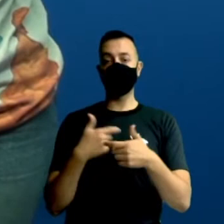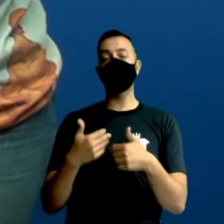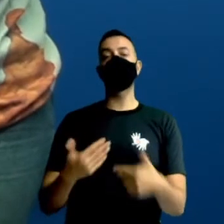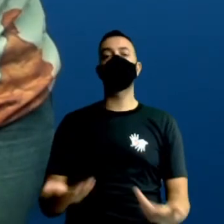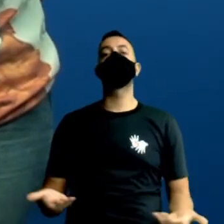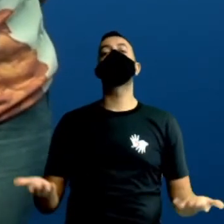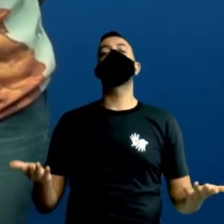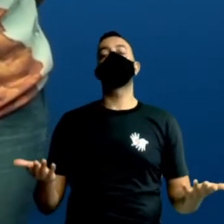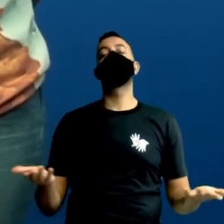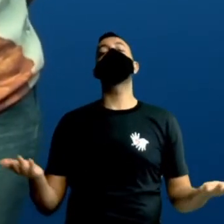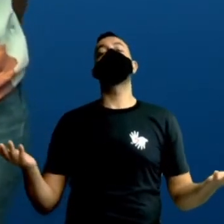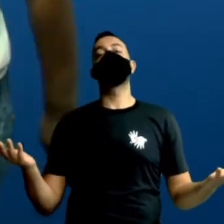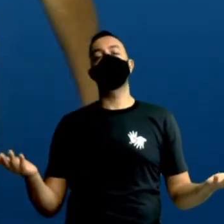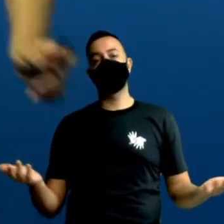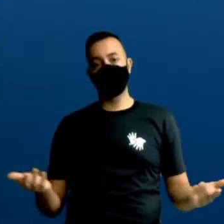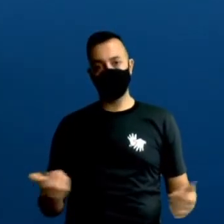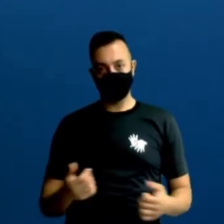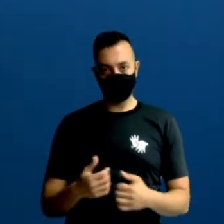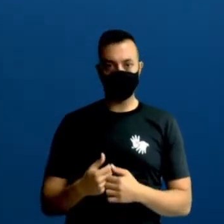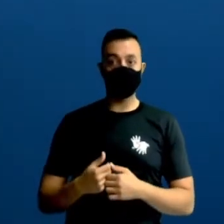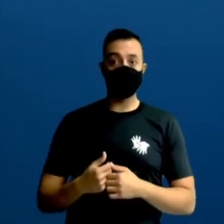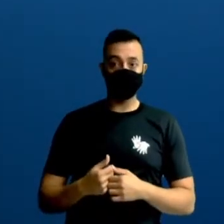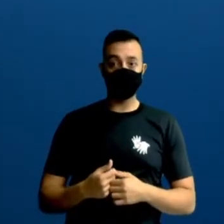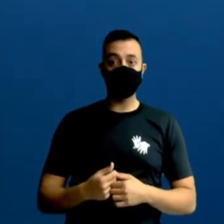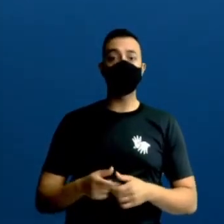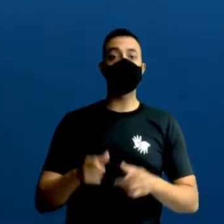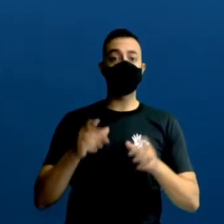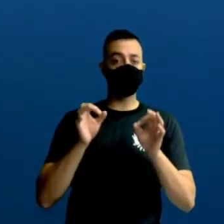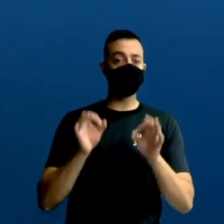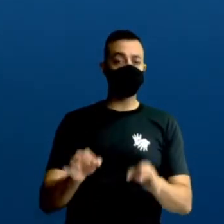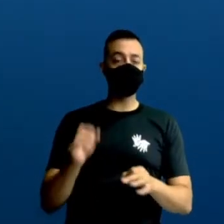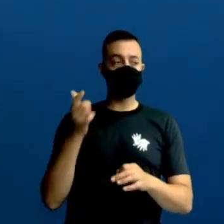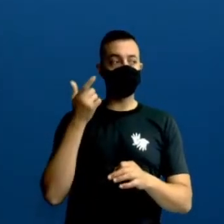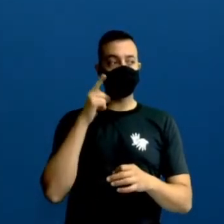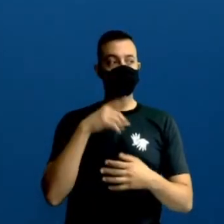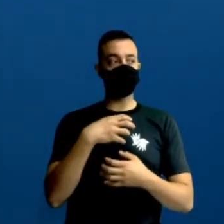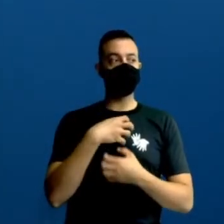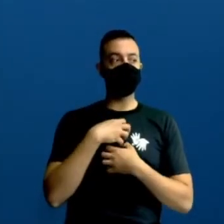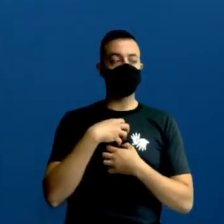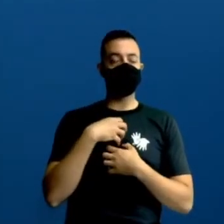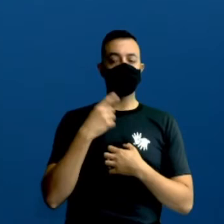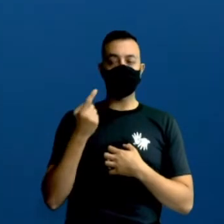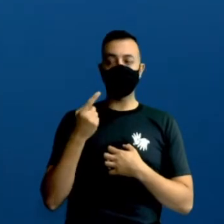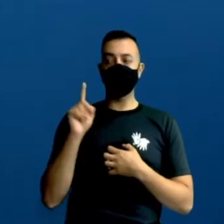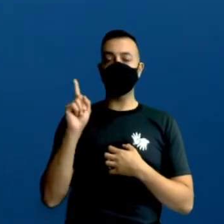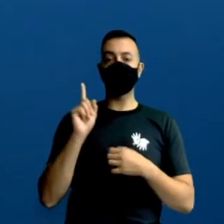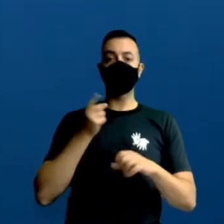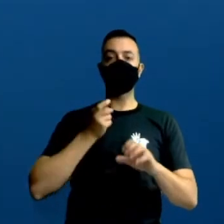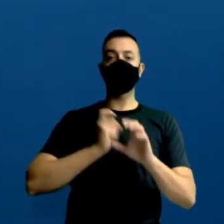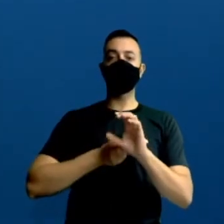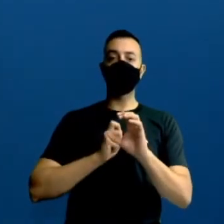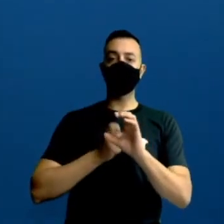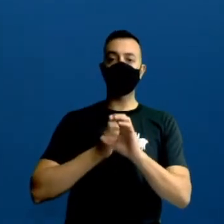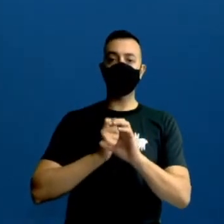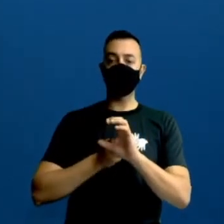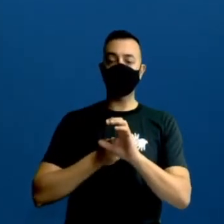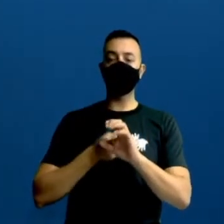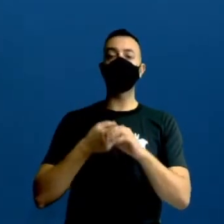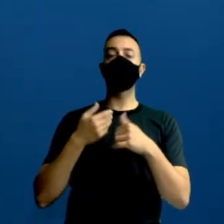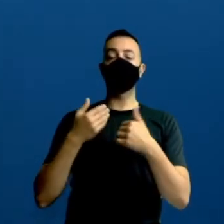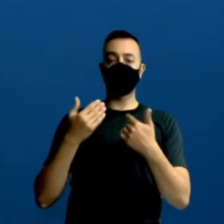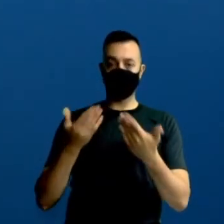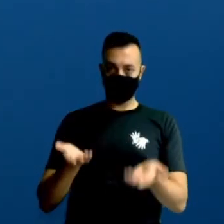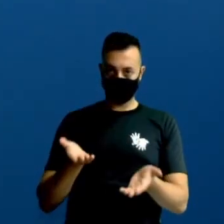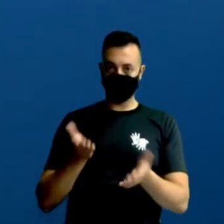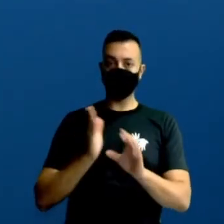pessoal? E aí? Olha, acertou. Quem se tocou aqui, ó. Carpina é pertinho daqui da